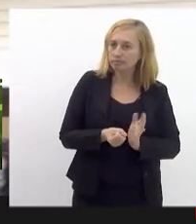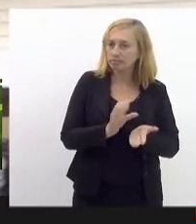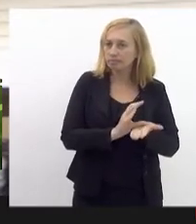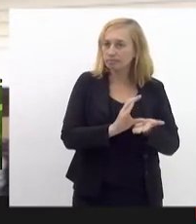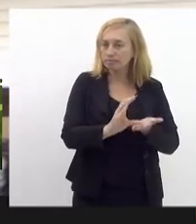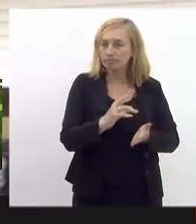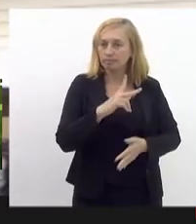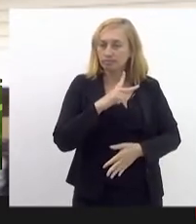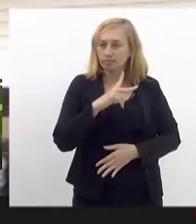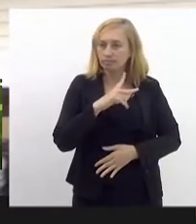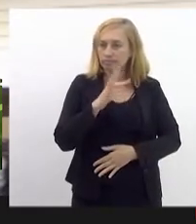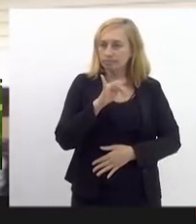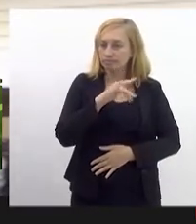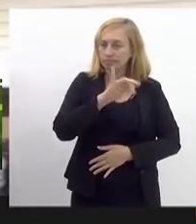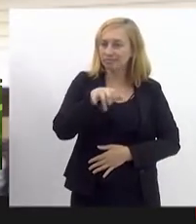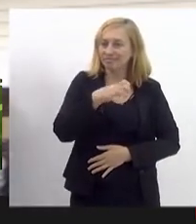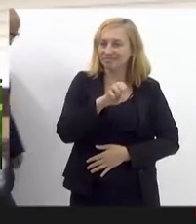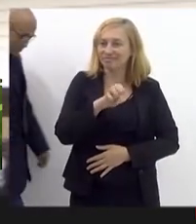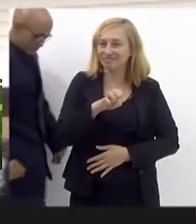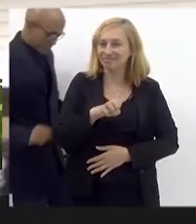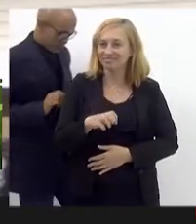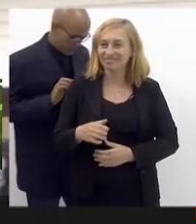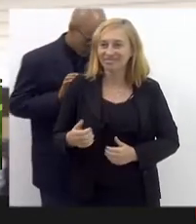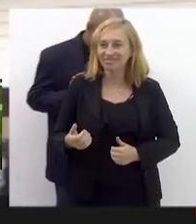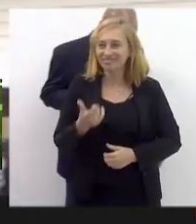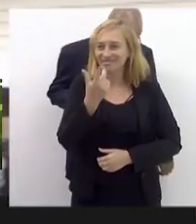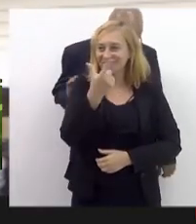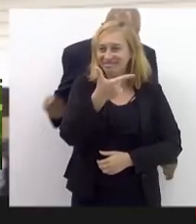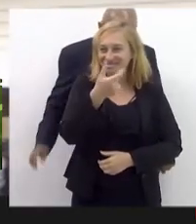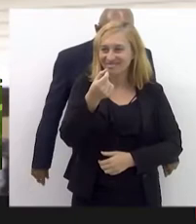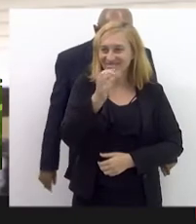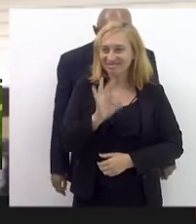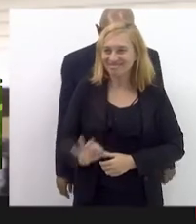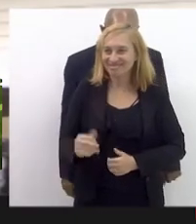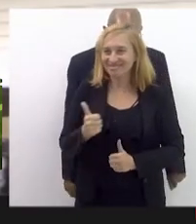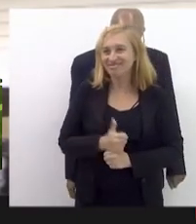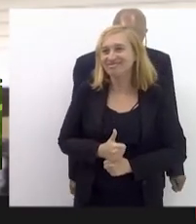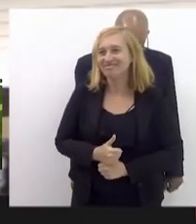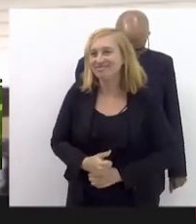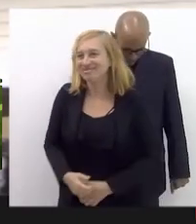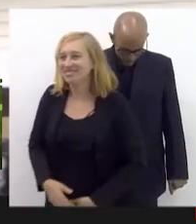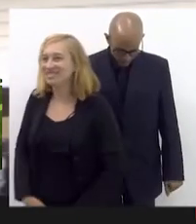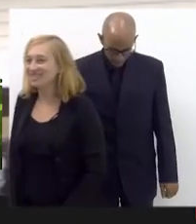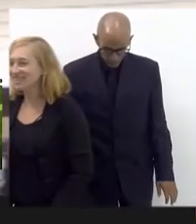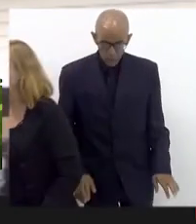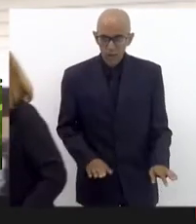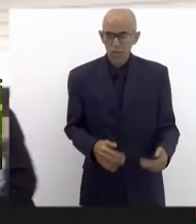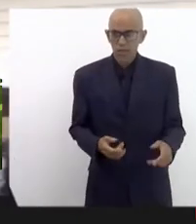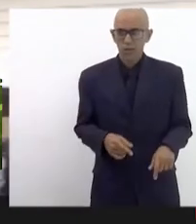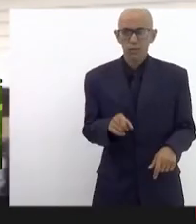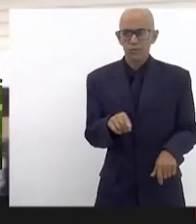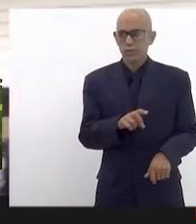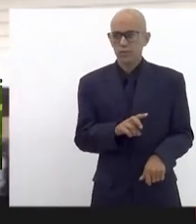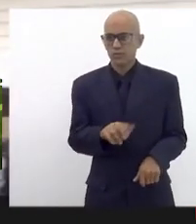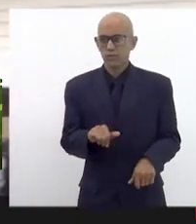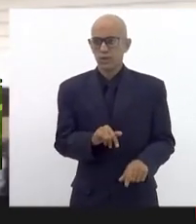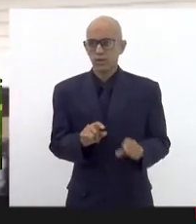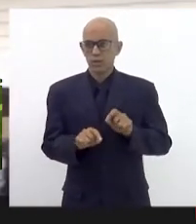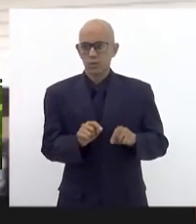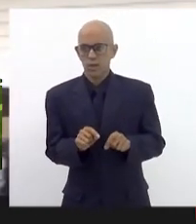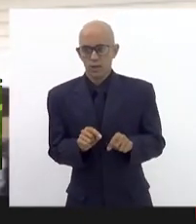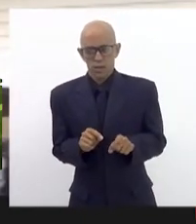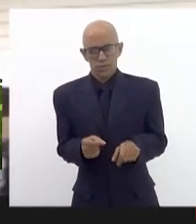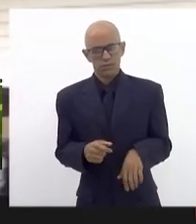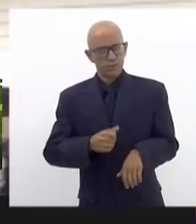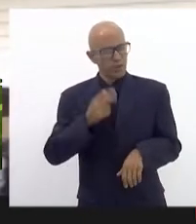né, até 20, 30% ou 20%, né, aí o número vocês vão... Né, mas como também, eventualmente, de